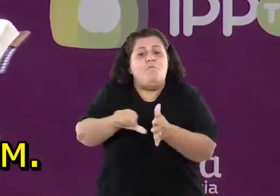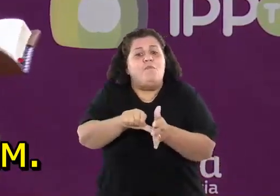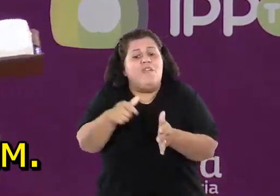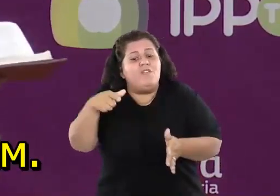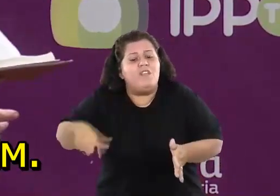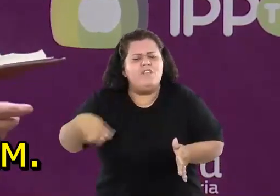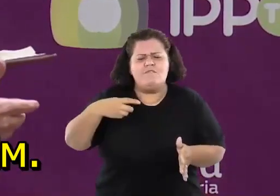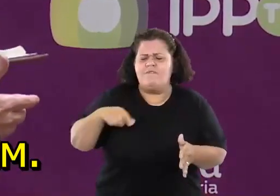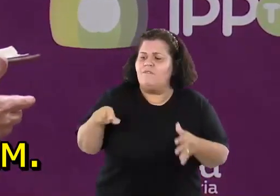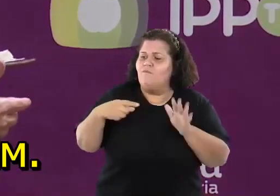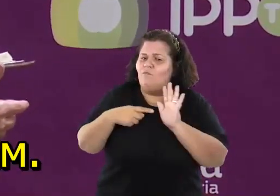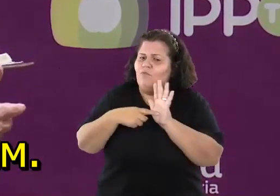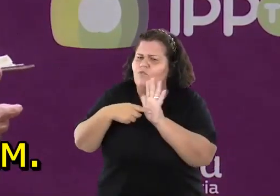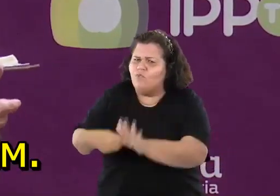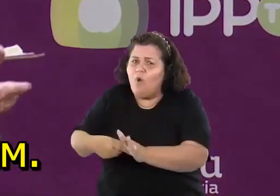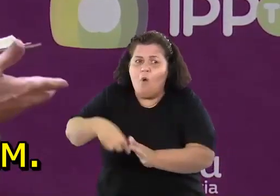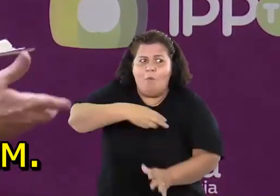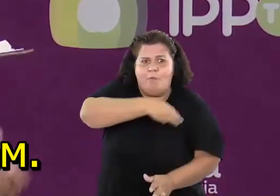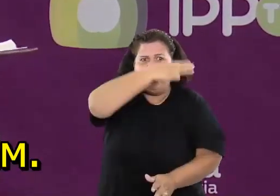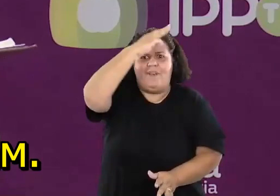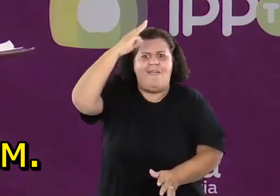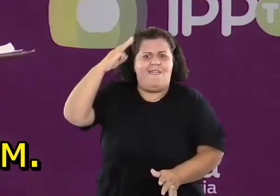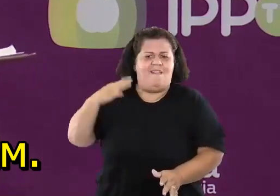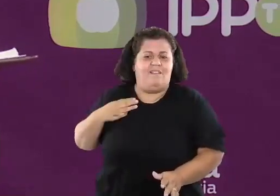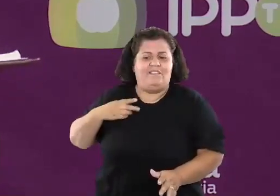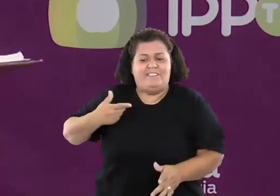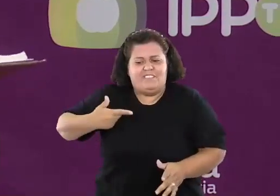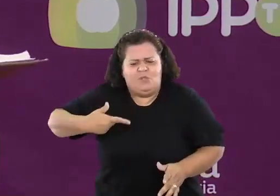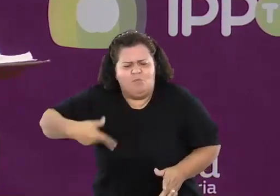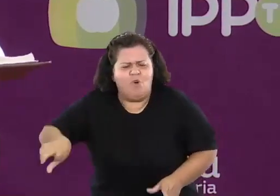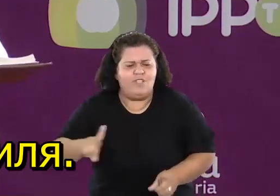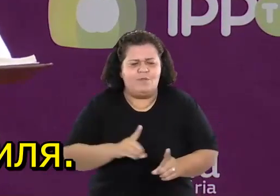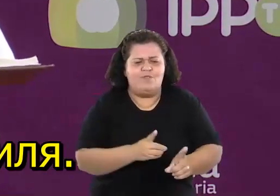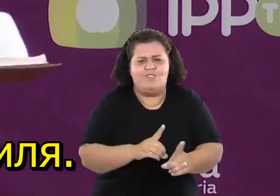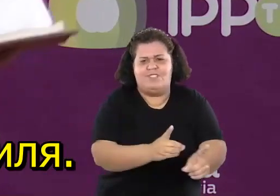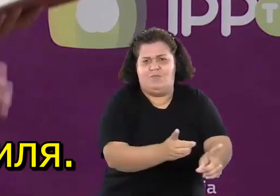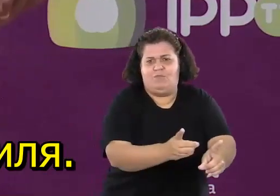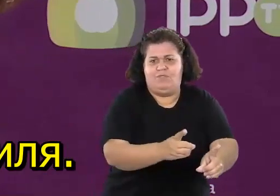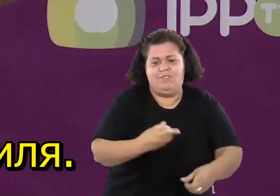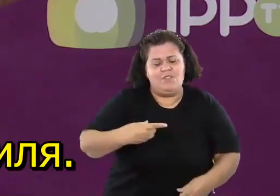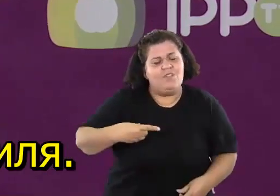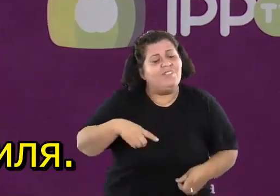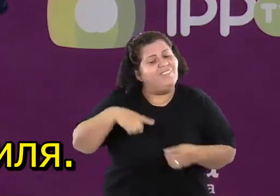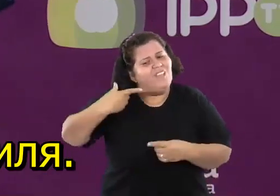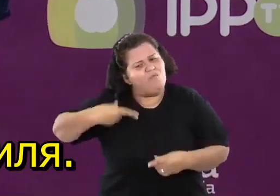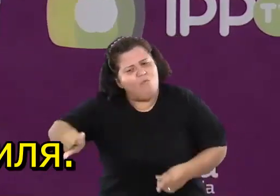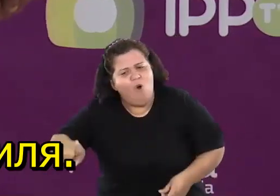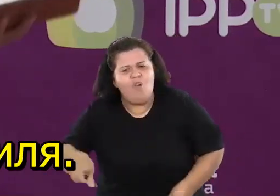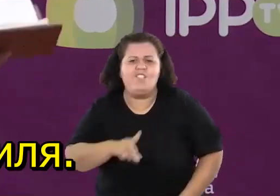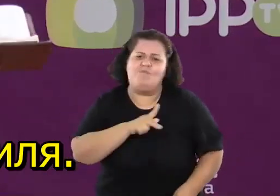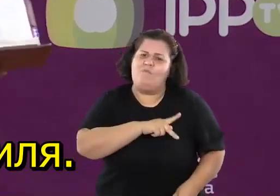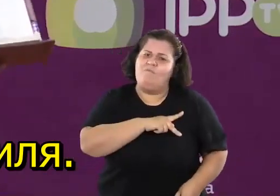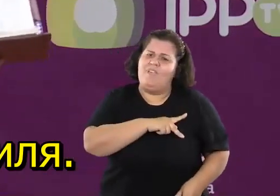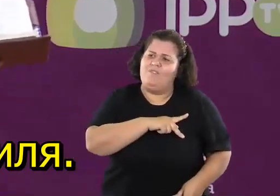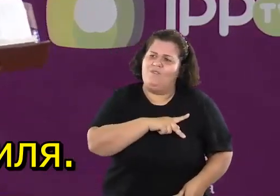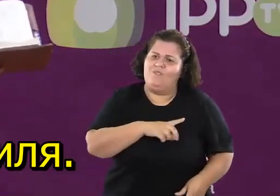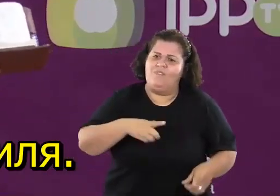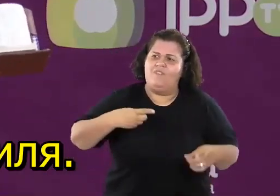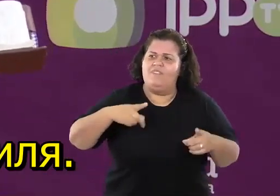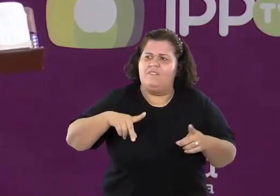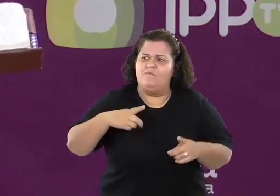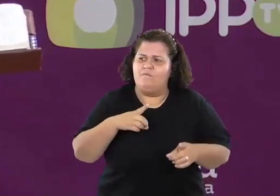não apareceu primeiro aos discípulos, não apareceu primeiro às autoridades religiosas de